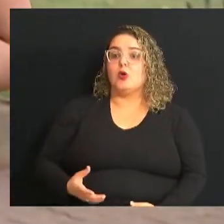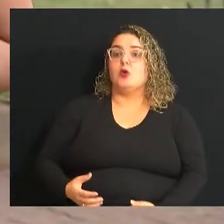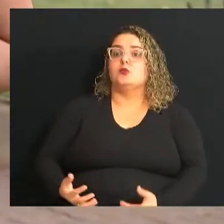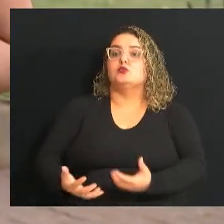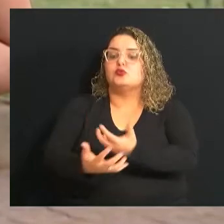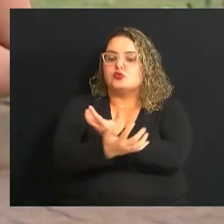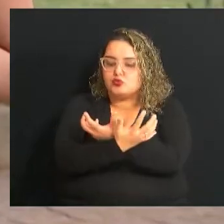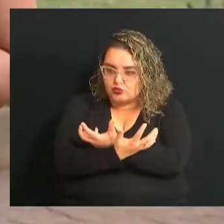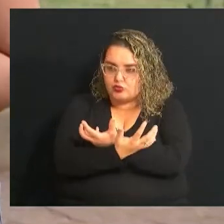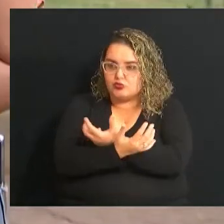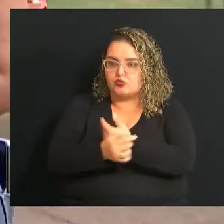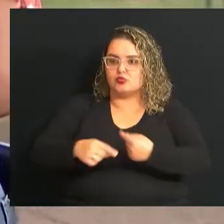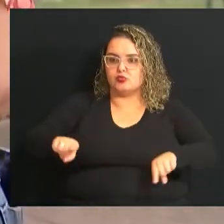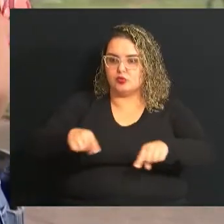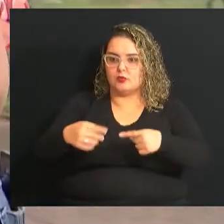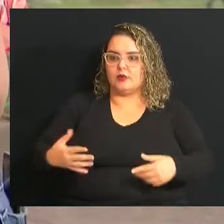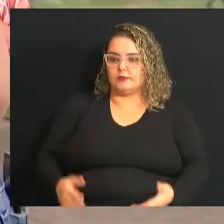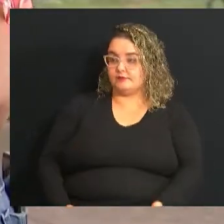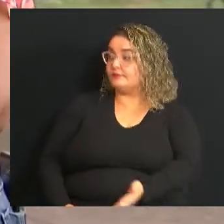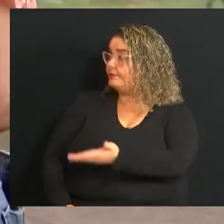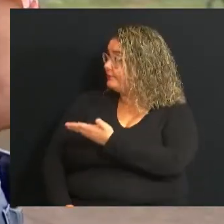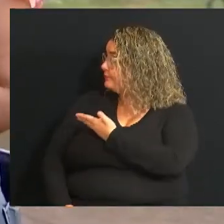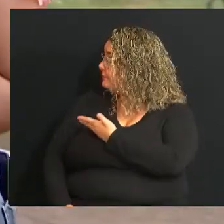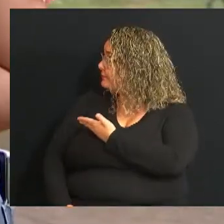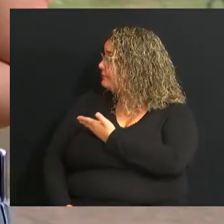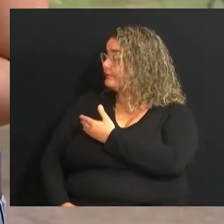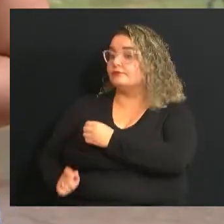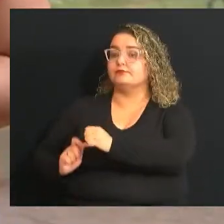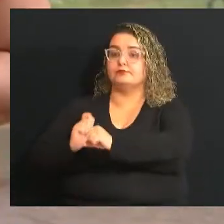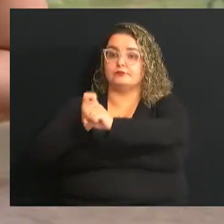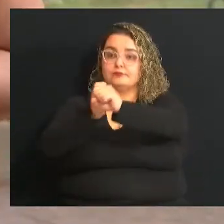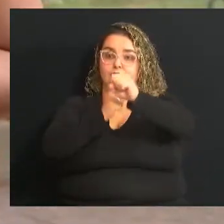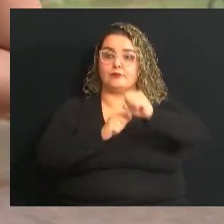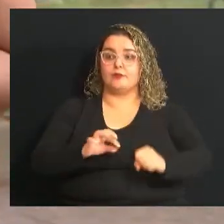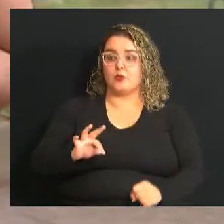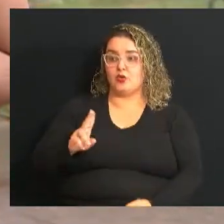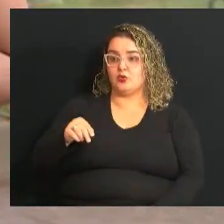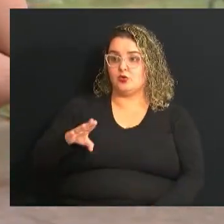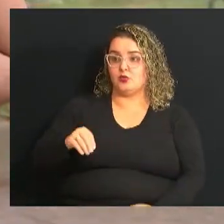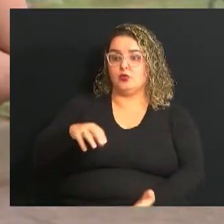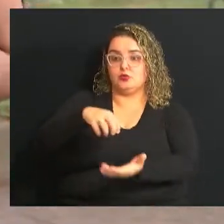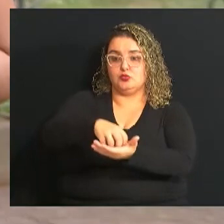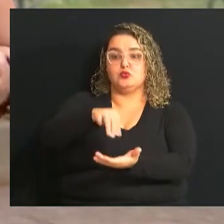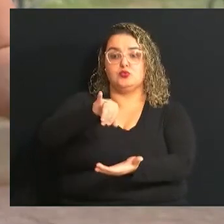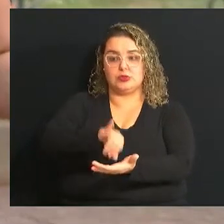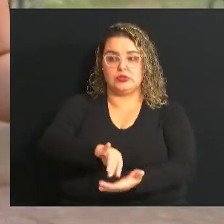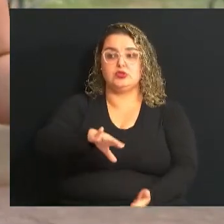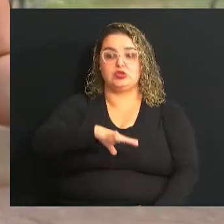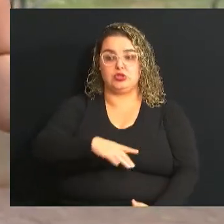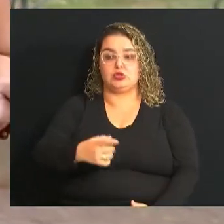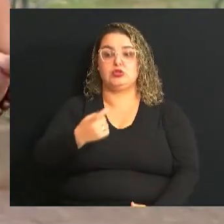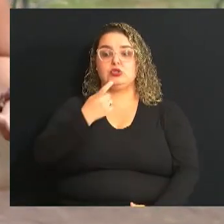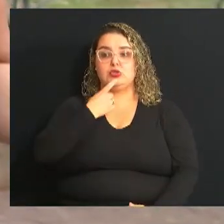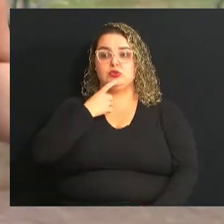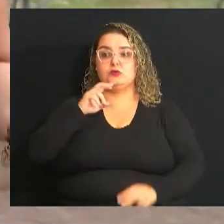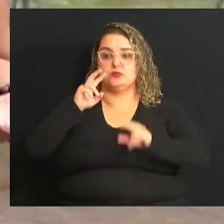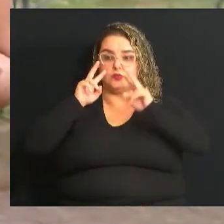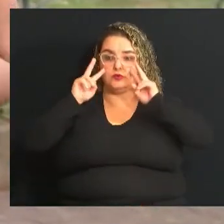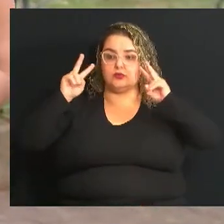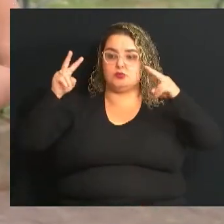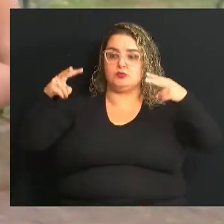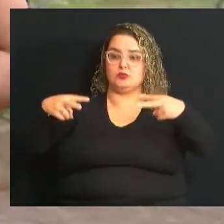era uma profissão, um pouco antes do Carlos Gomes, né? Era uma profissão muito ocupada por afrodescendentes, né?